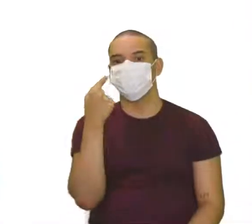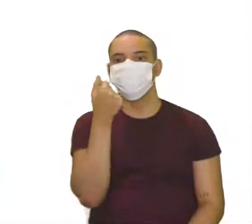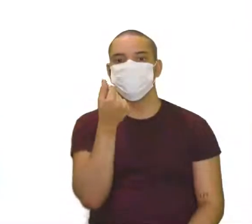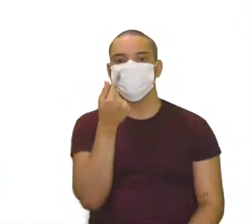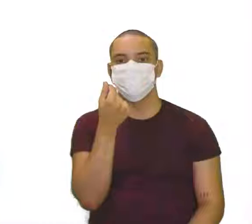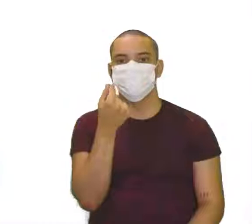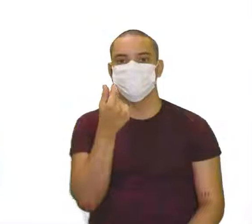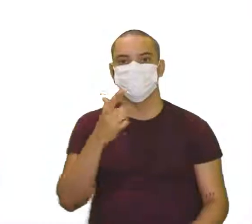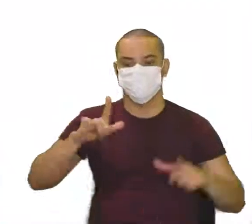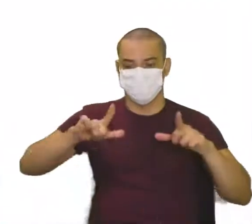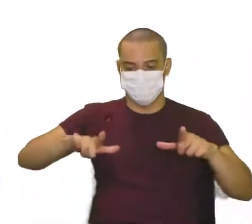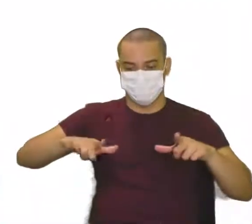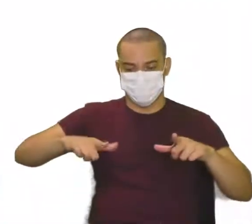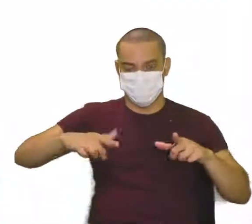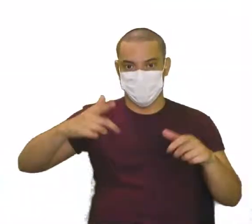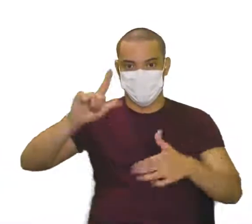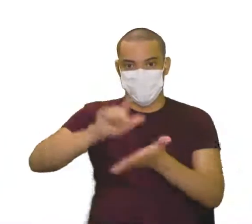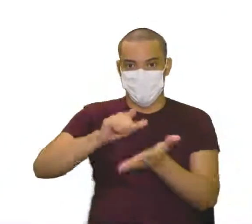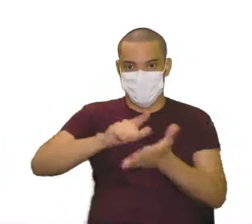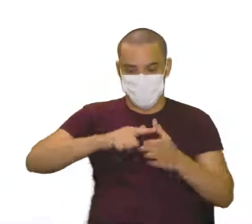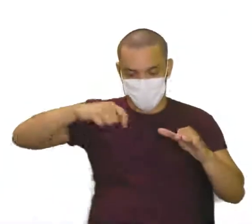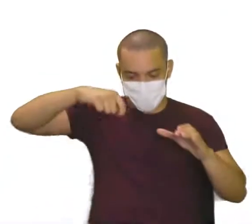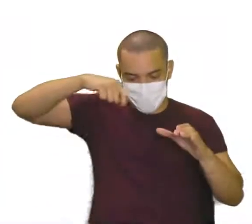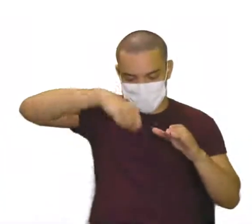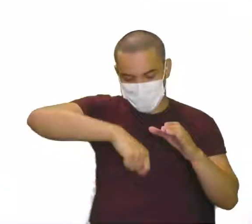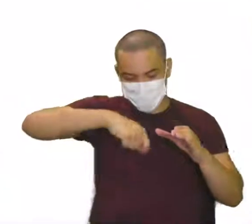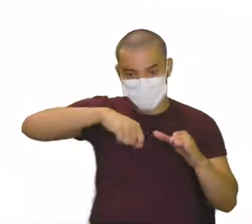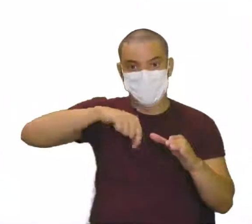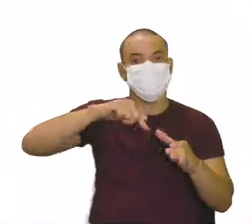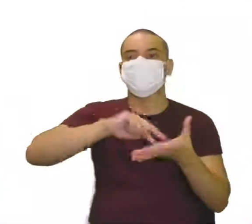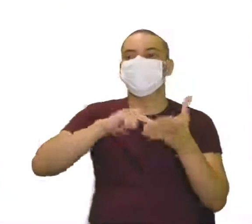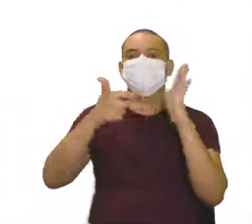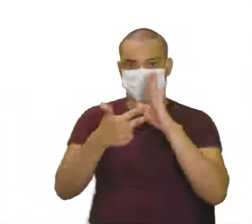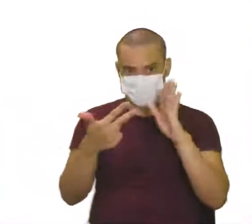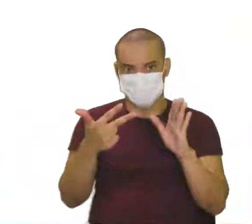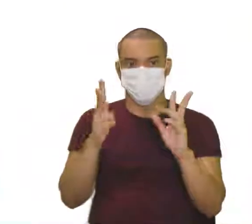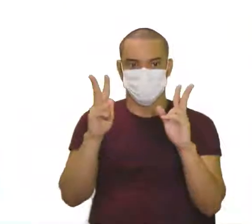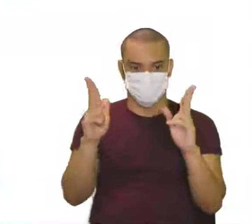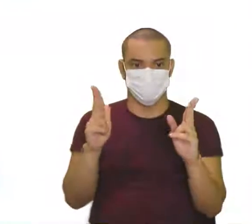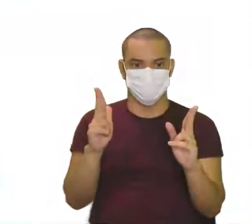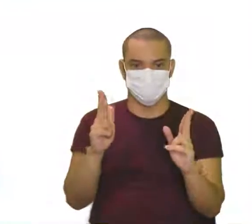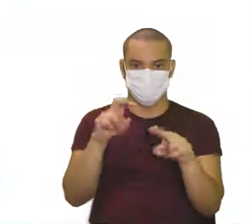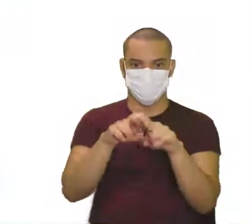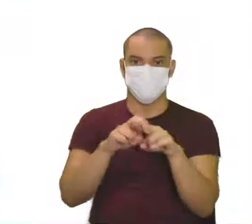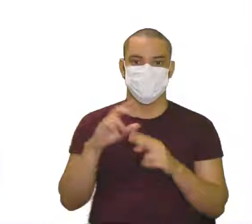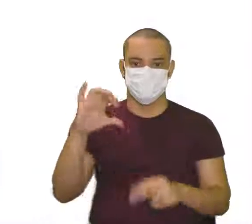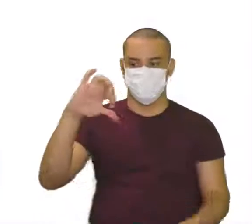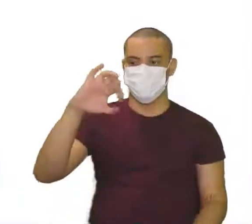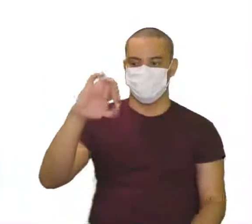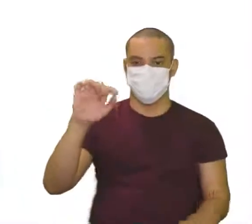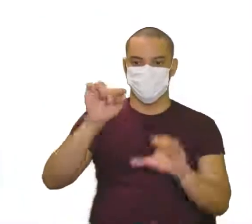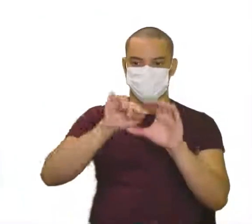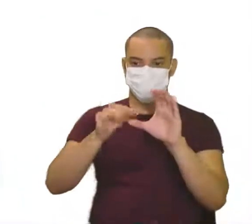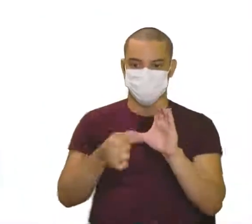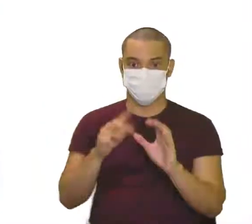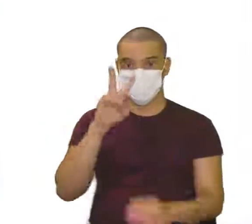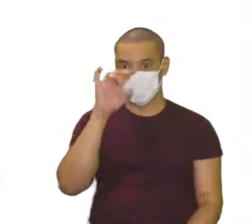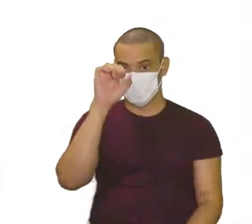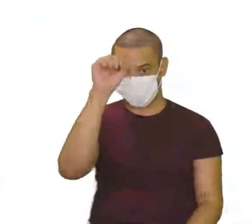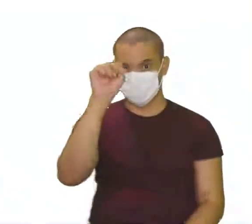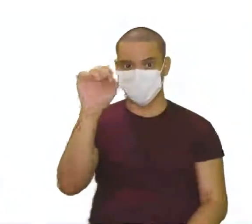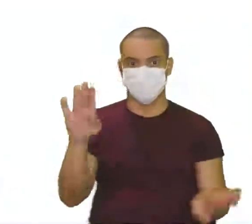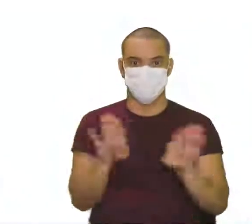caderno. E aqui a 90 graus nós temos a velocidade. Então, se está 90 graus aqui, a nossa força magnética, olha